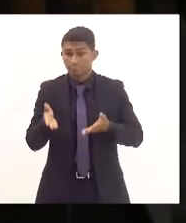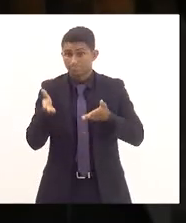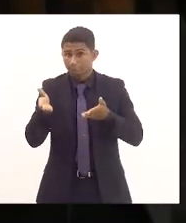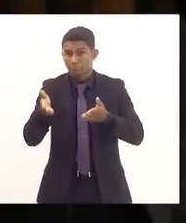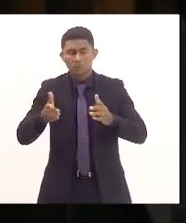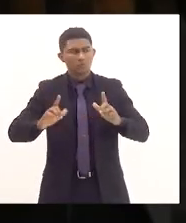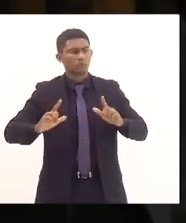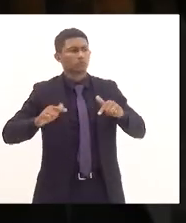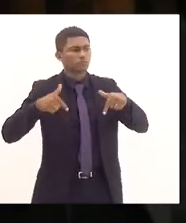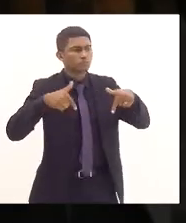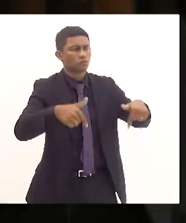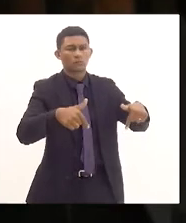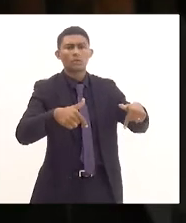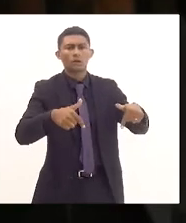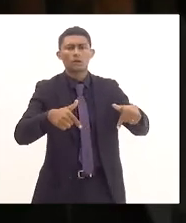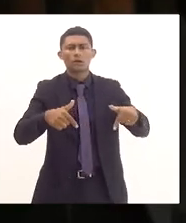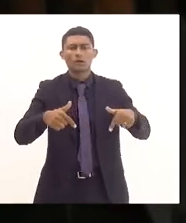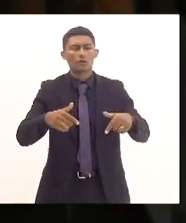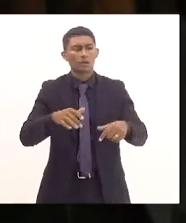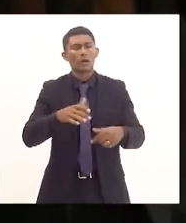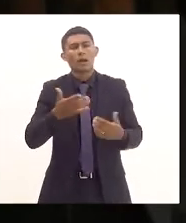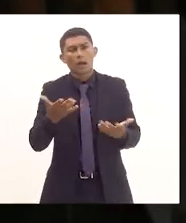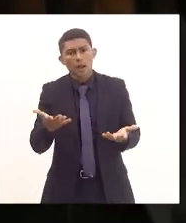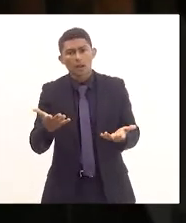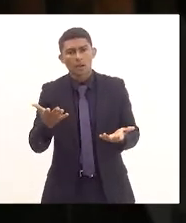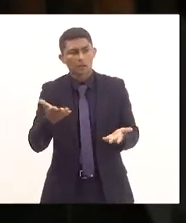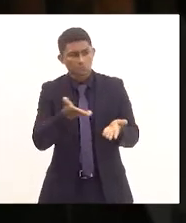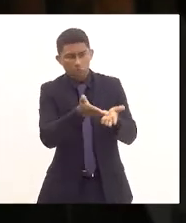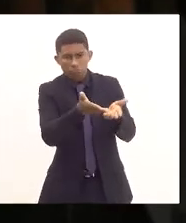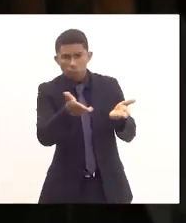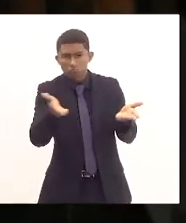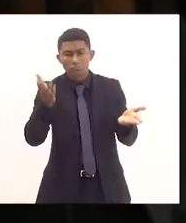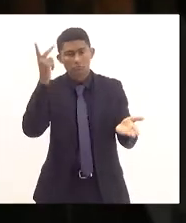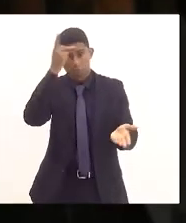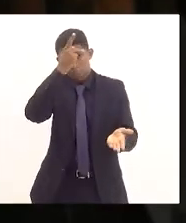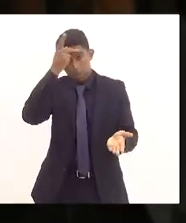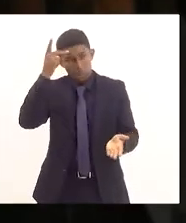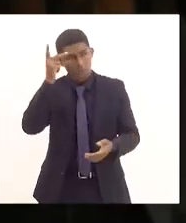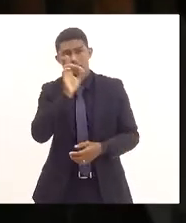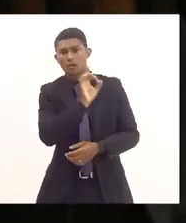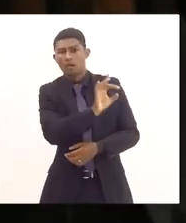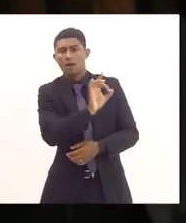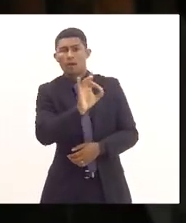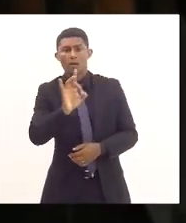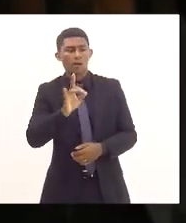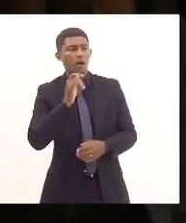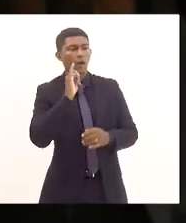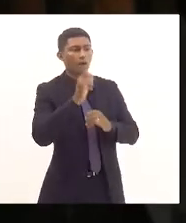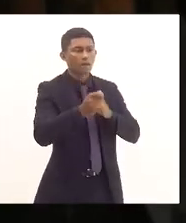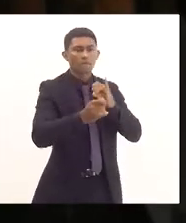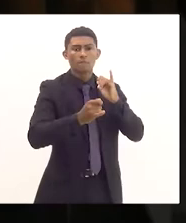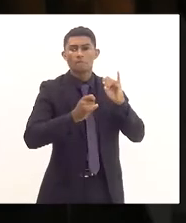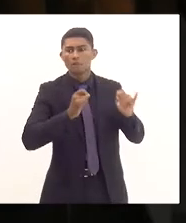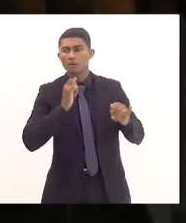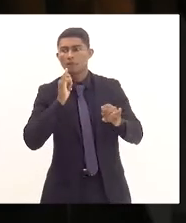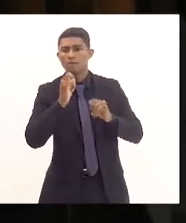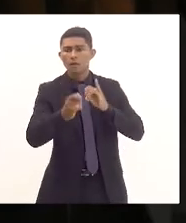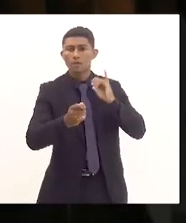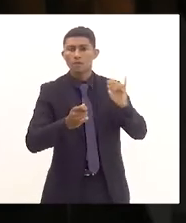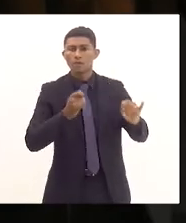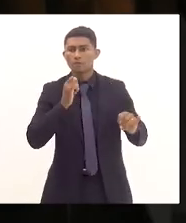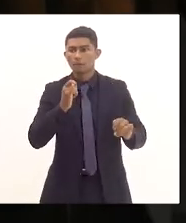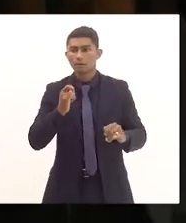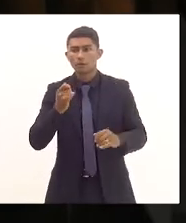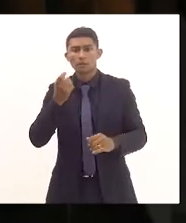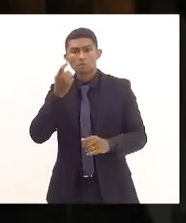de comunicar individualmente aos beneficiários sempre que as autoriza a atualização